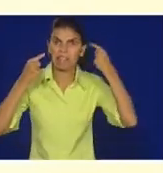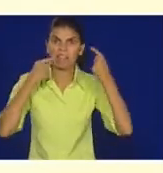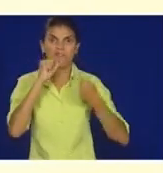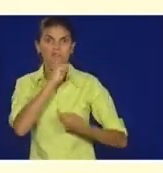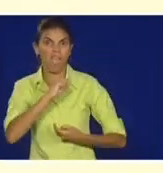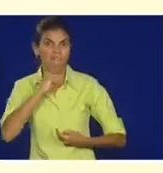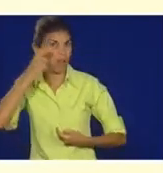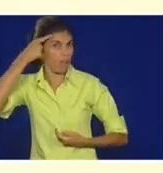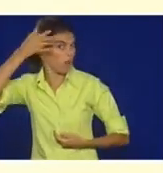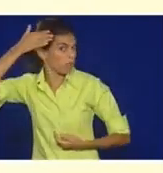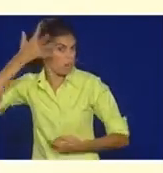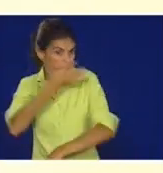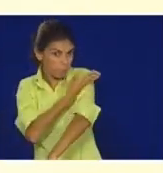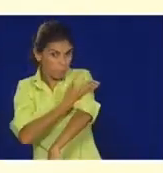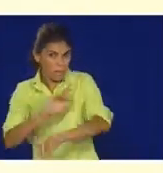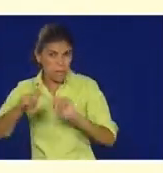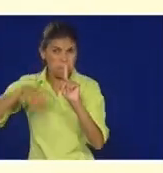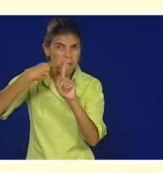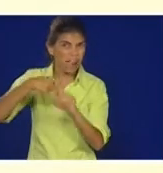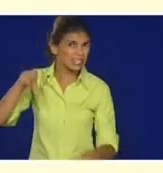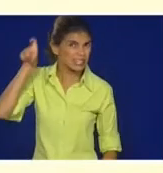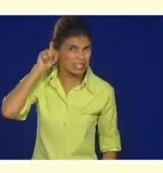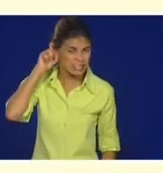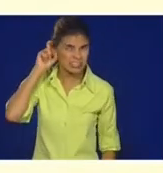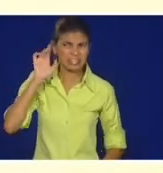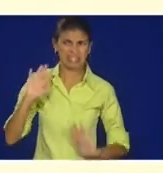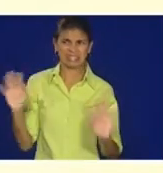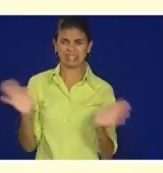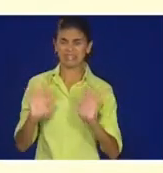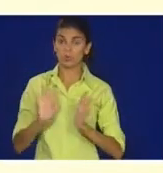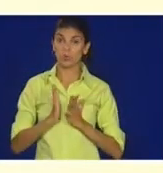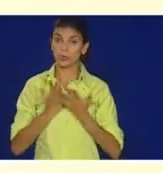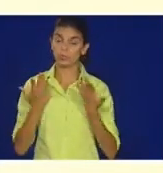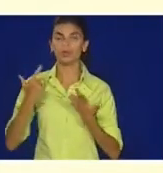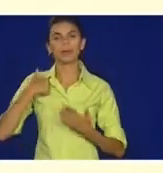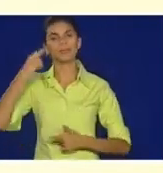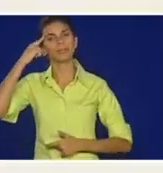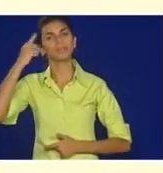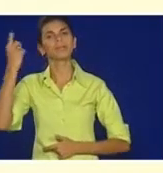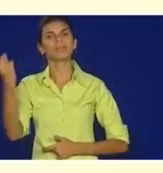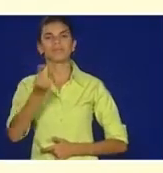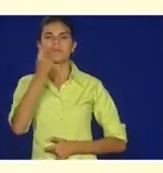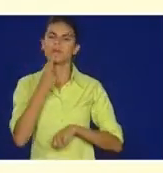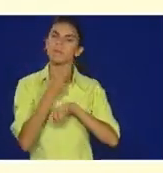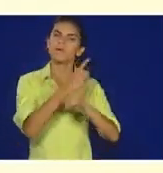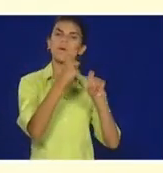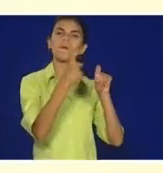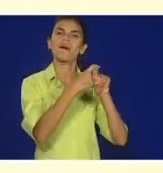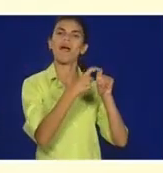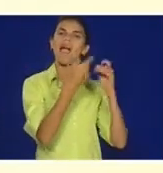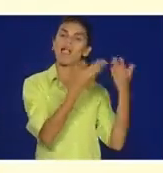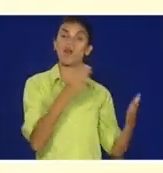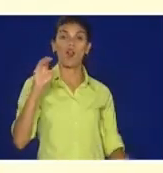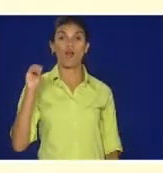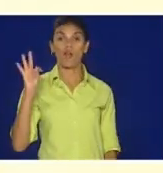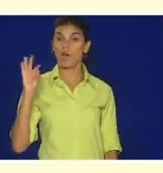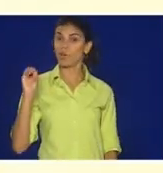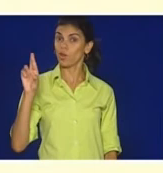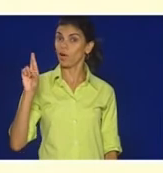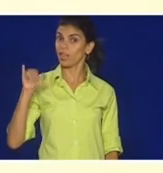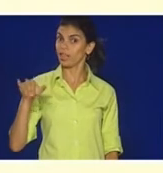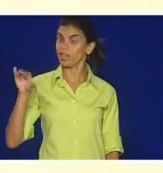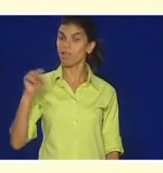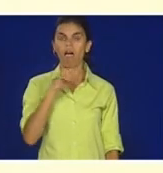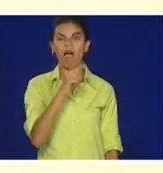tem ruga, a gente já tem cabelo branco, a gente já tem uma coisa, botar um negócio no ouvido era trágico. Procurei primeiro um otorrino,